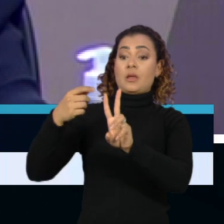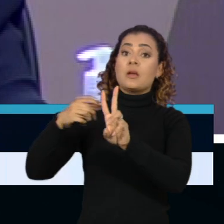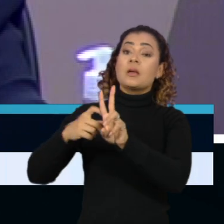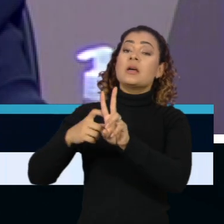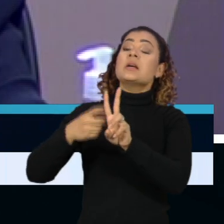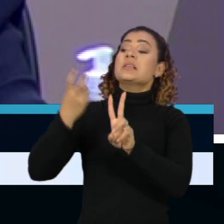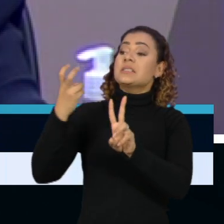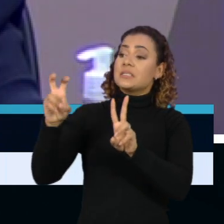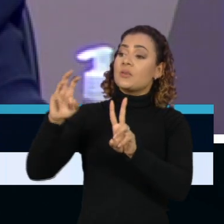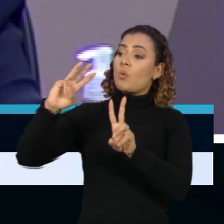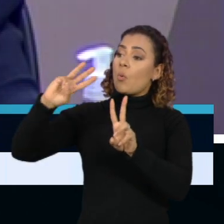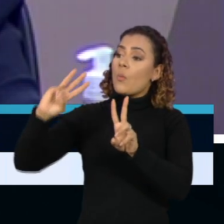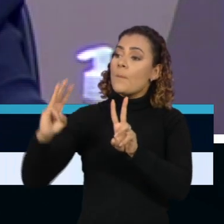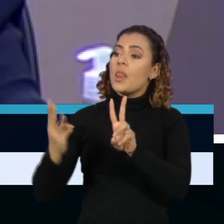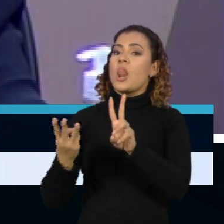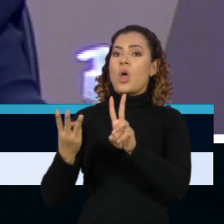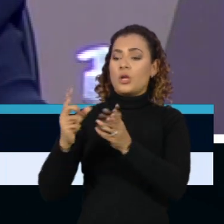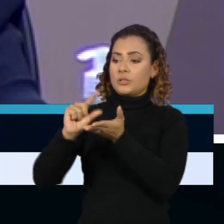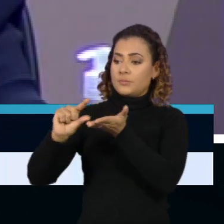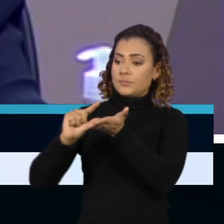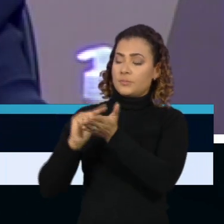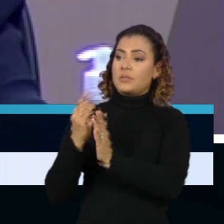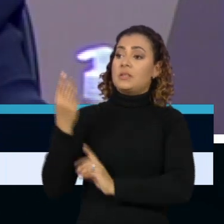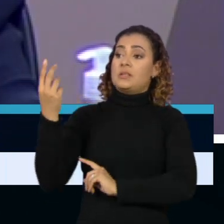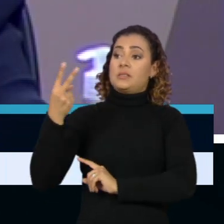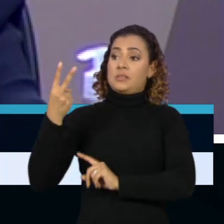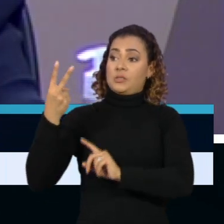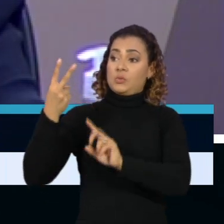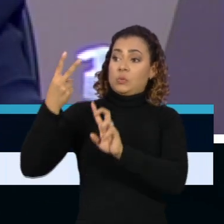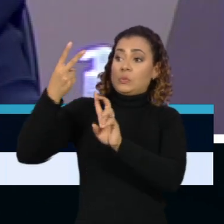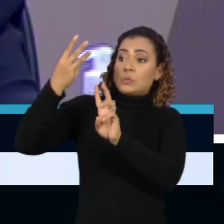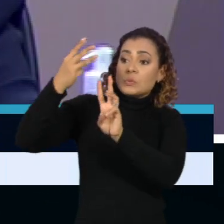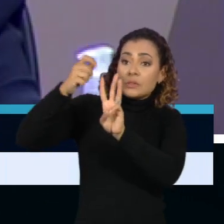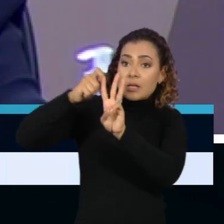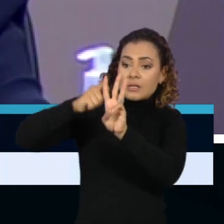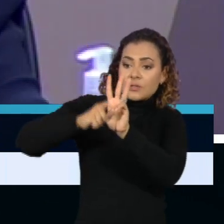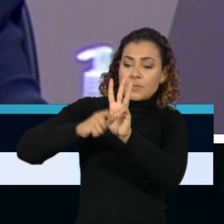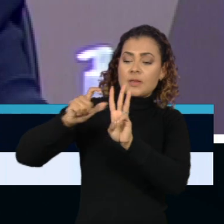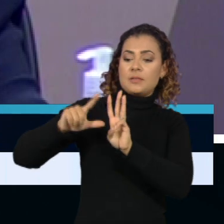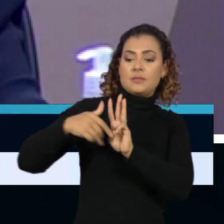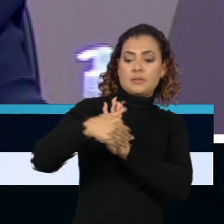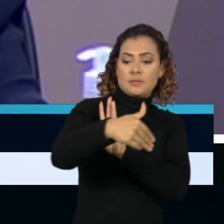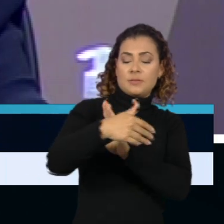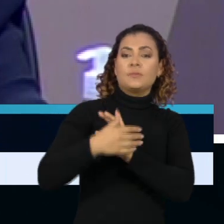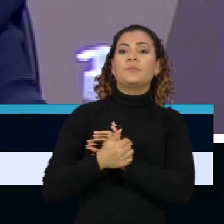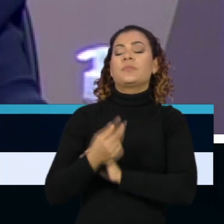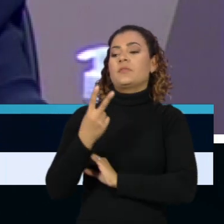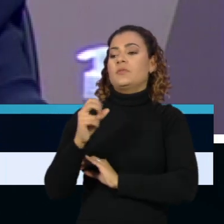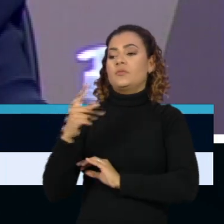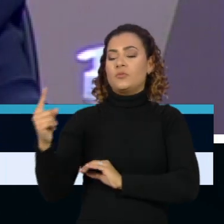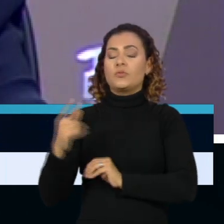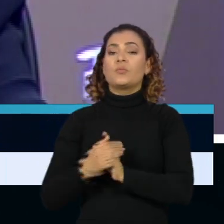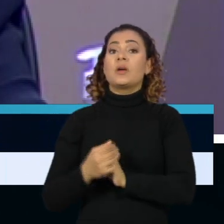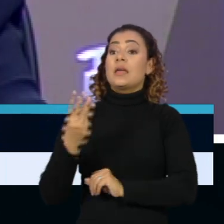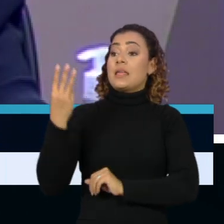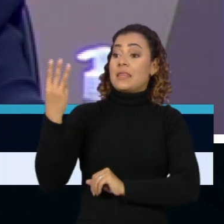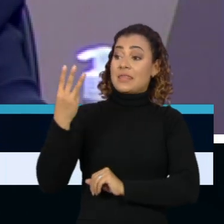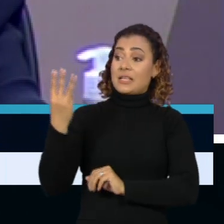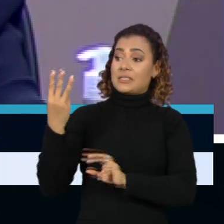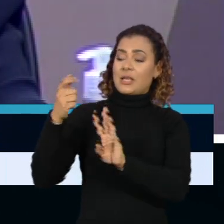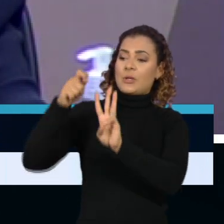5 milhões para o segundo trimestre de 2021, 14 milhões para o terceiro